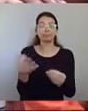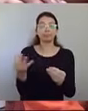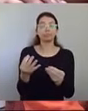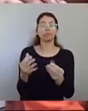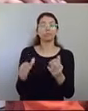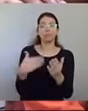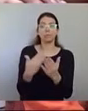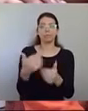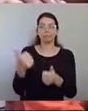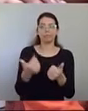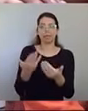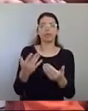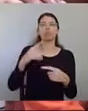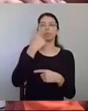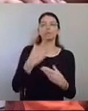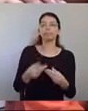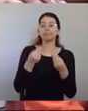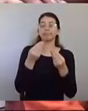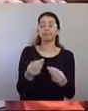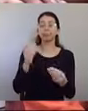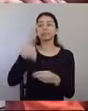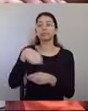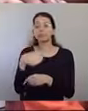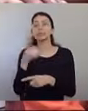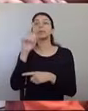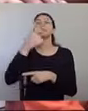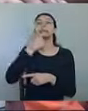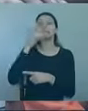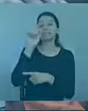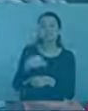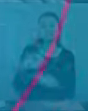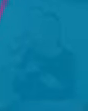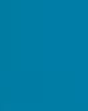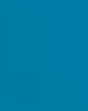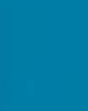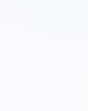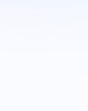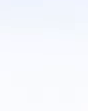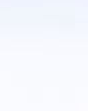concurso? Se entregou, podem então disponibilizar e se não entregou, porque é que não o fez?